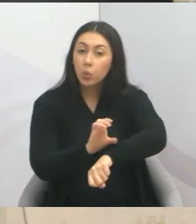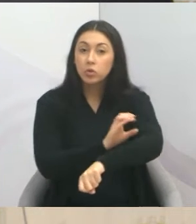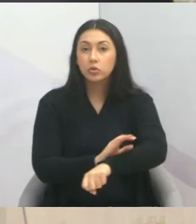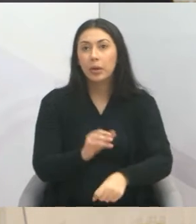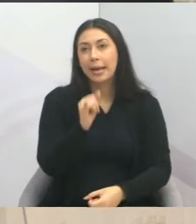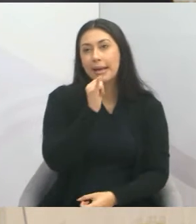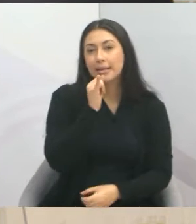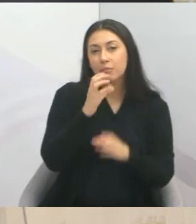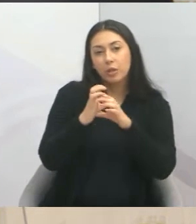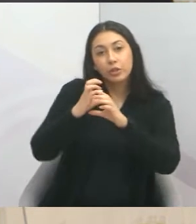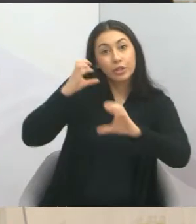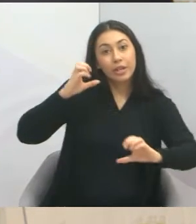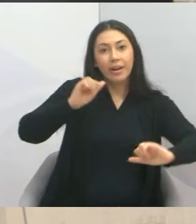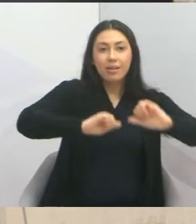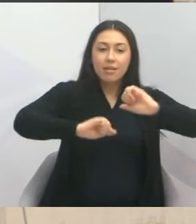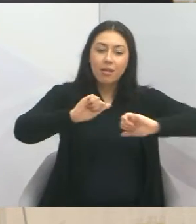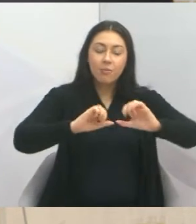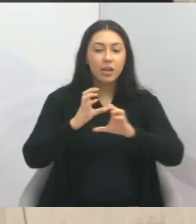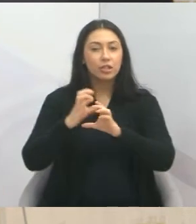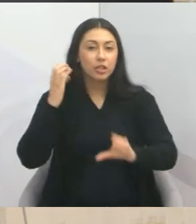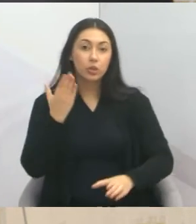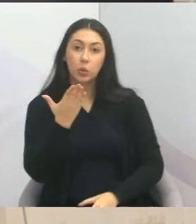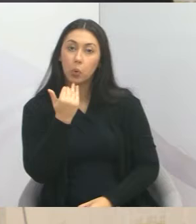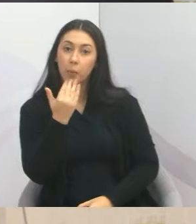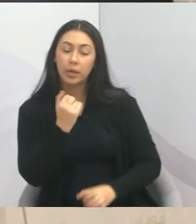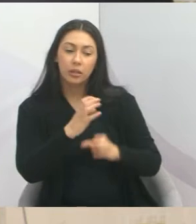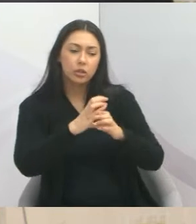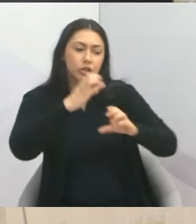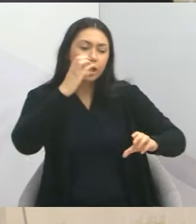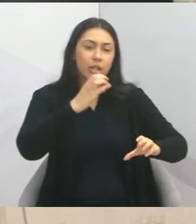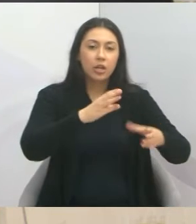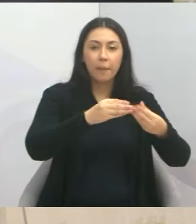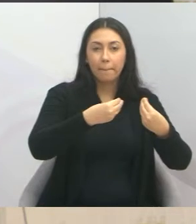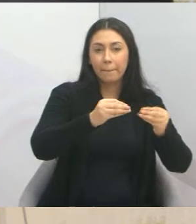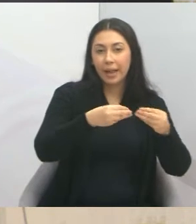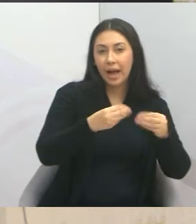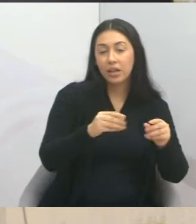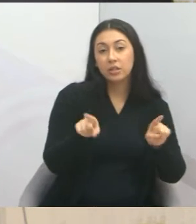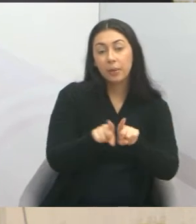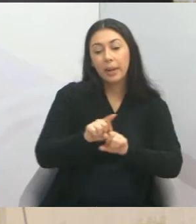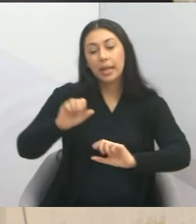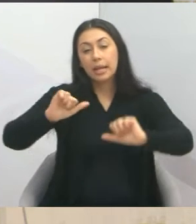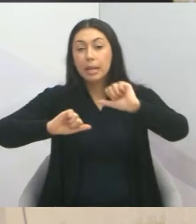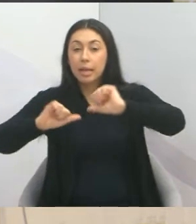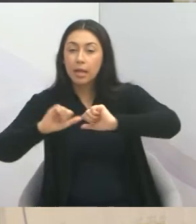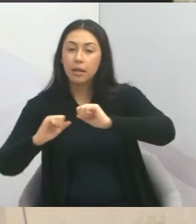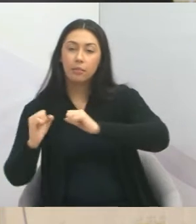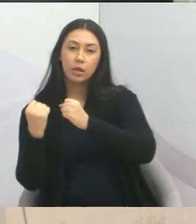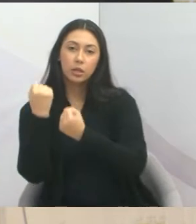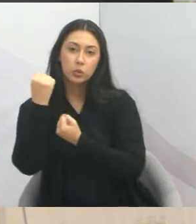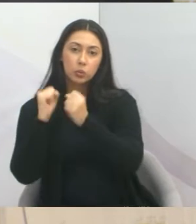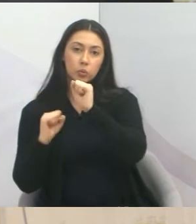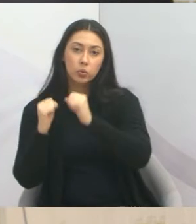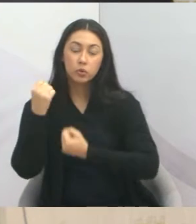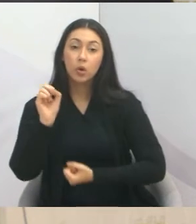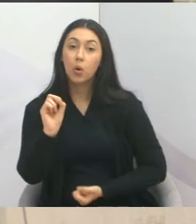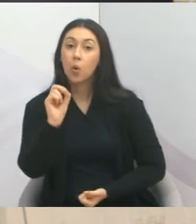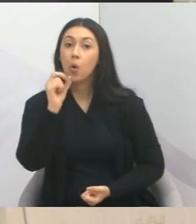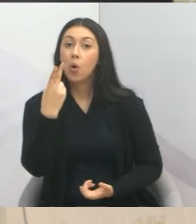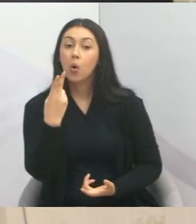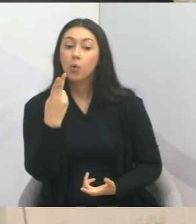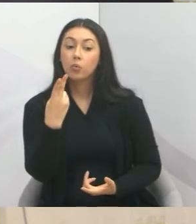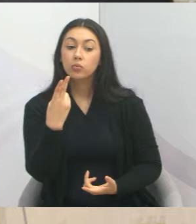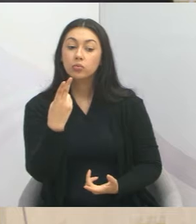tais como Engenharia Química engenharia de alimentos a engenharia de plásticos em química industrial ou química